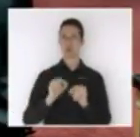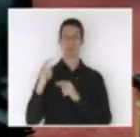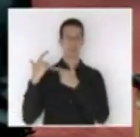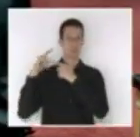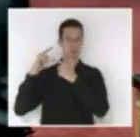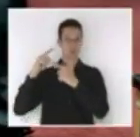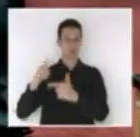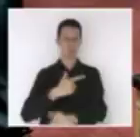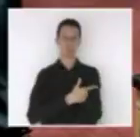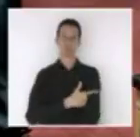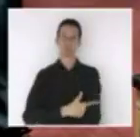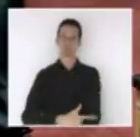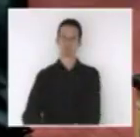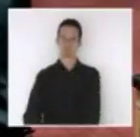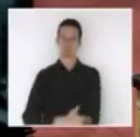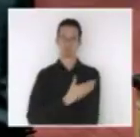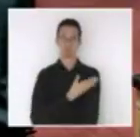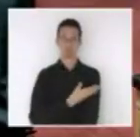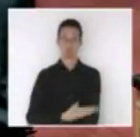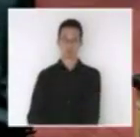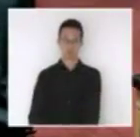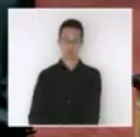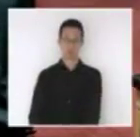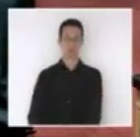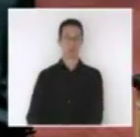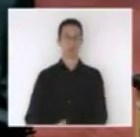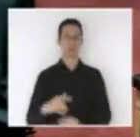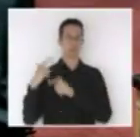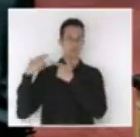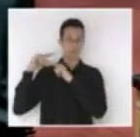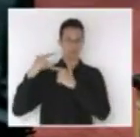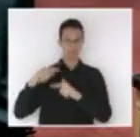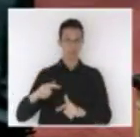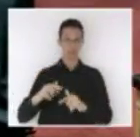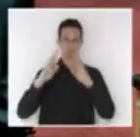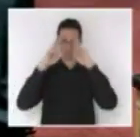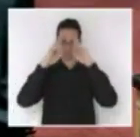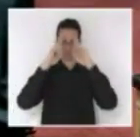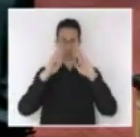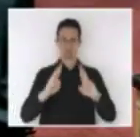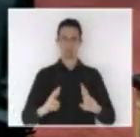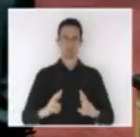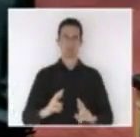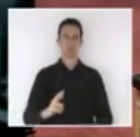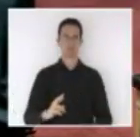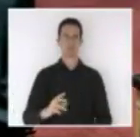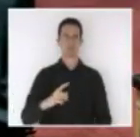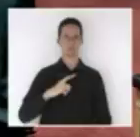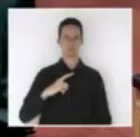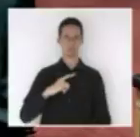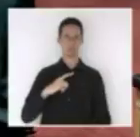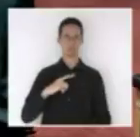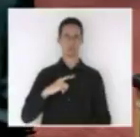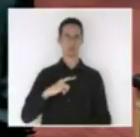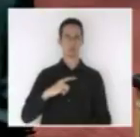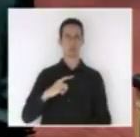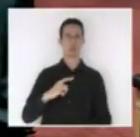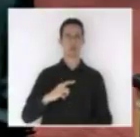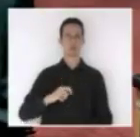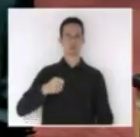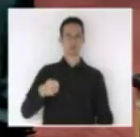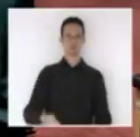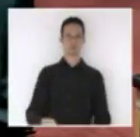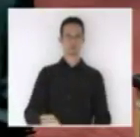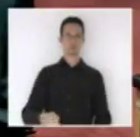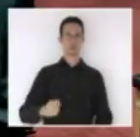A tradição é o respeito, é honrar o fio de bigode, é fazer tudo o que pode em defesa do